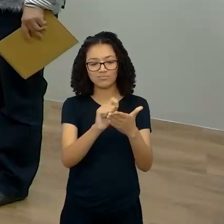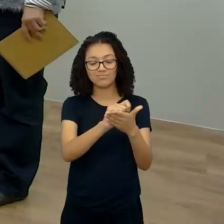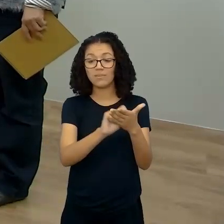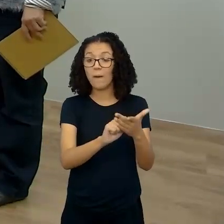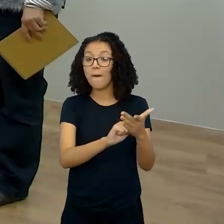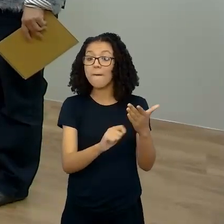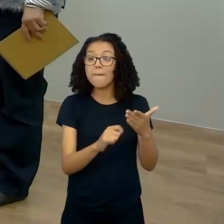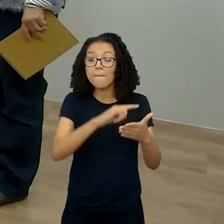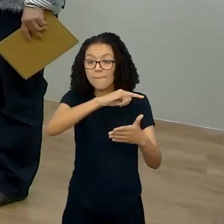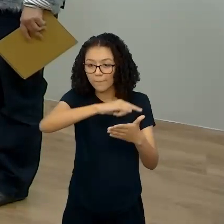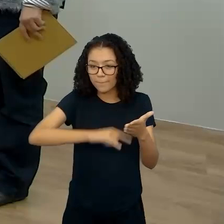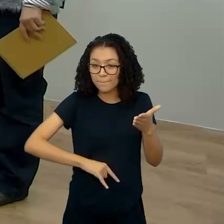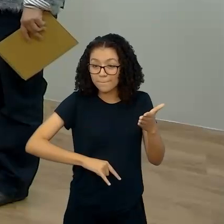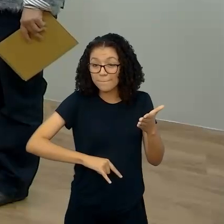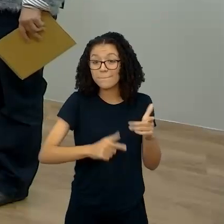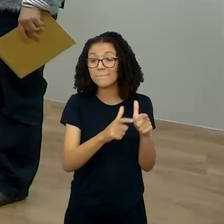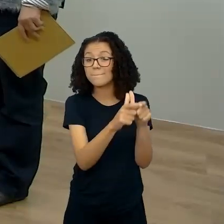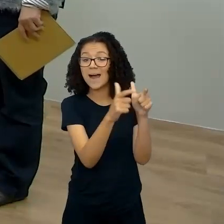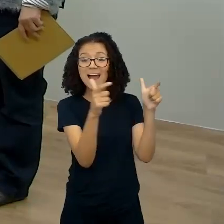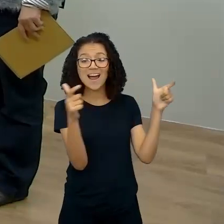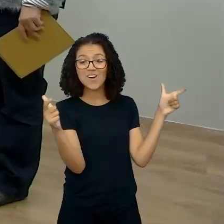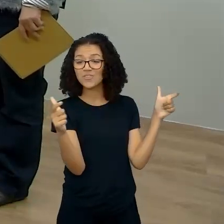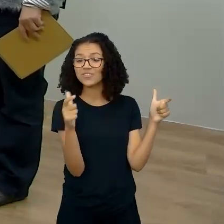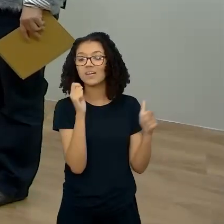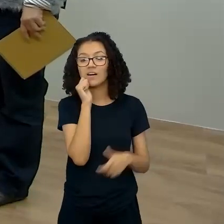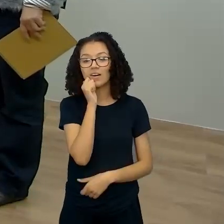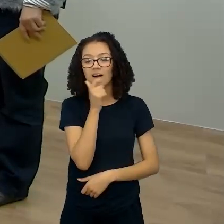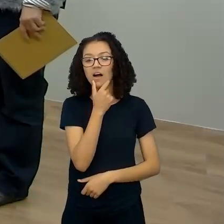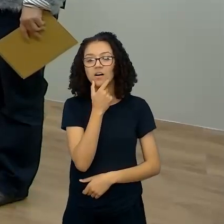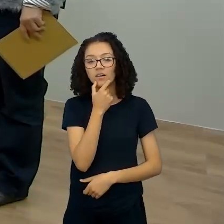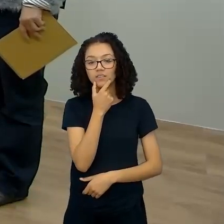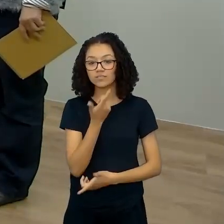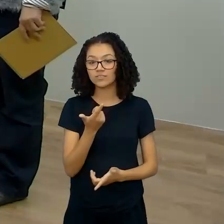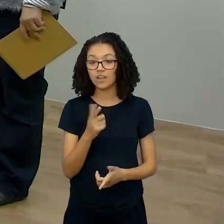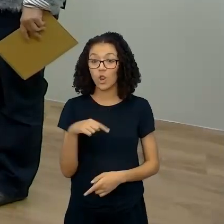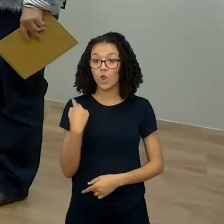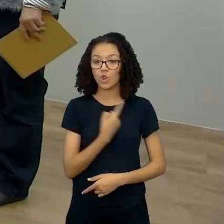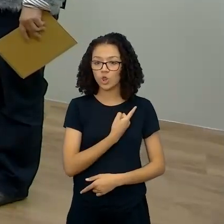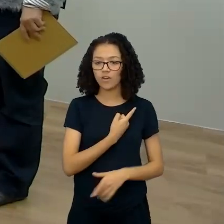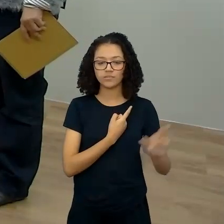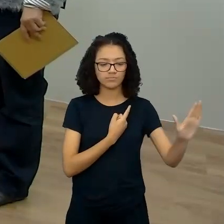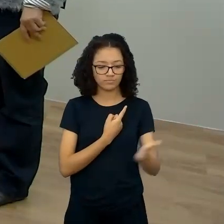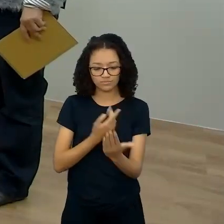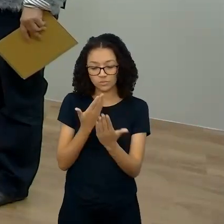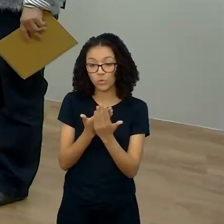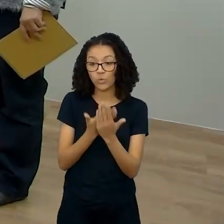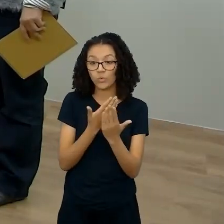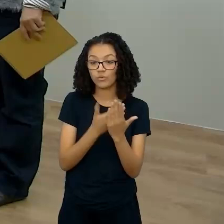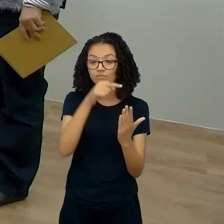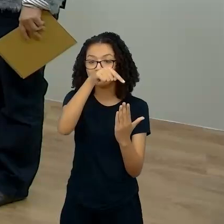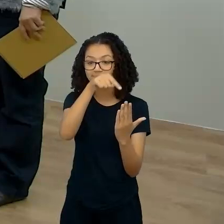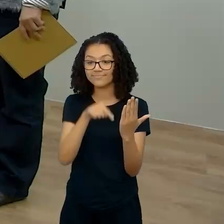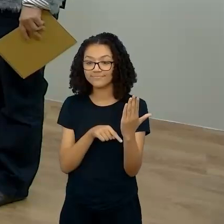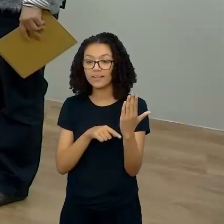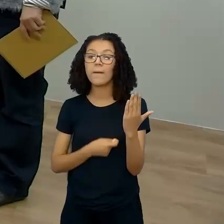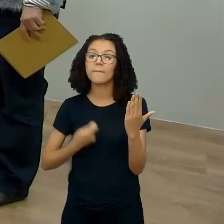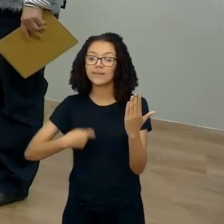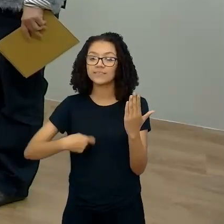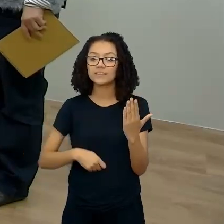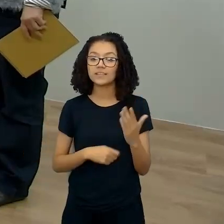português. Então, é preciso você entender a língua. Além do que, para você fazer um mestrado e doutorado, você tem que fazer o exame de